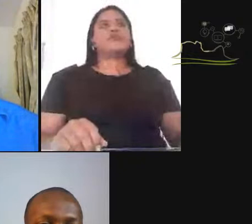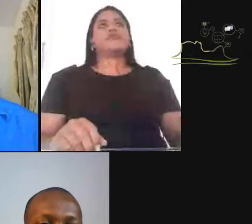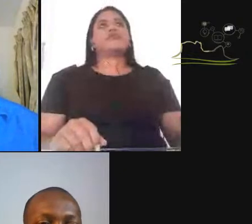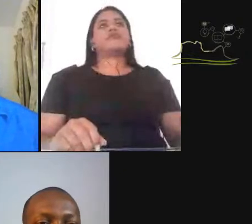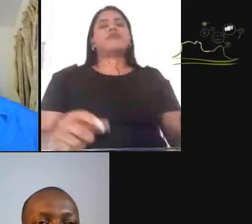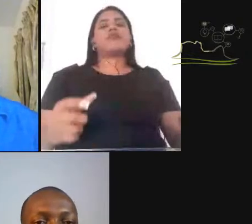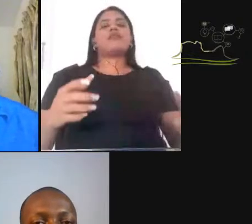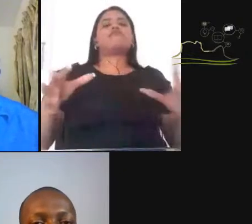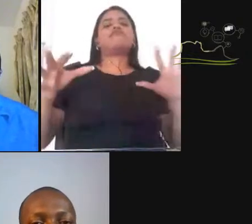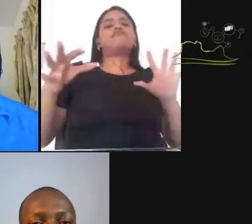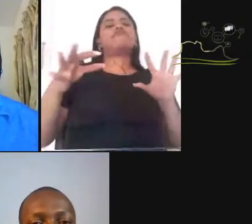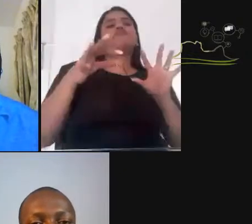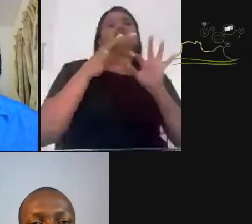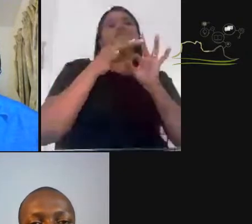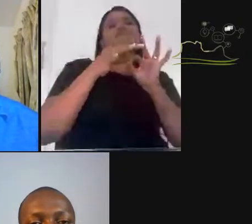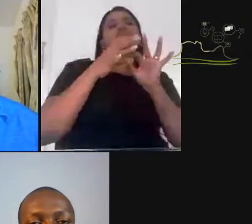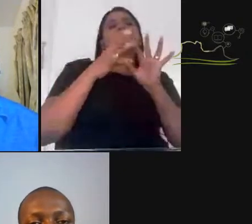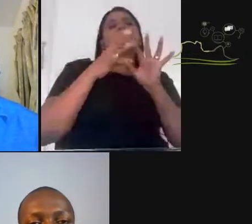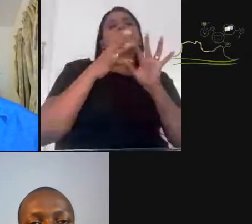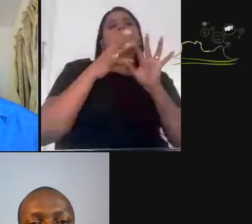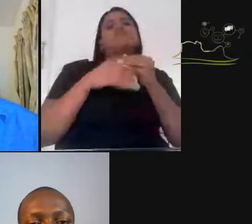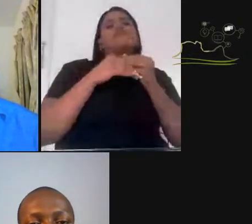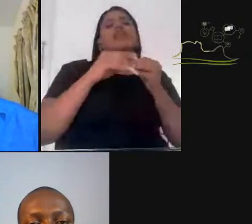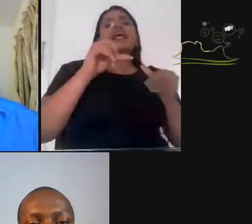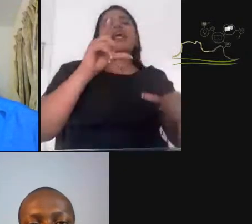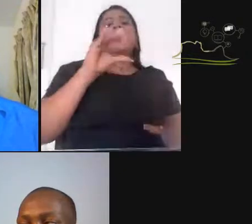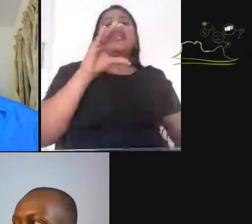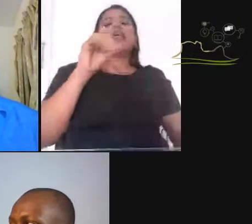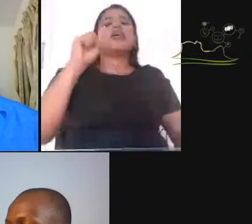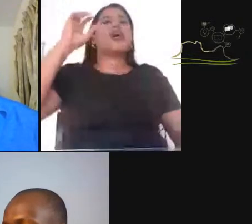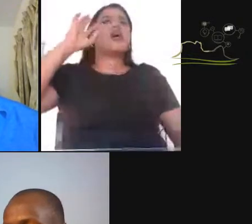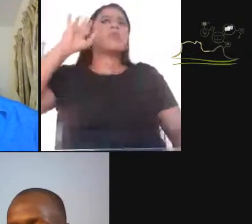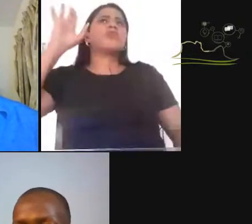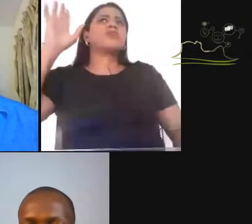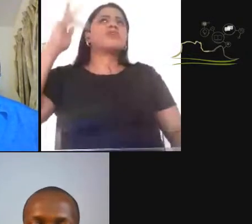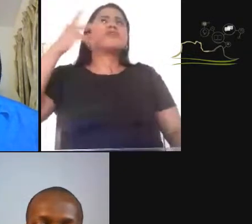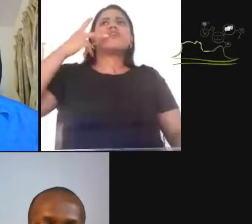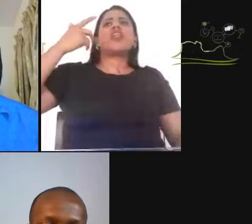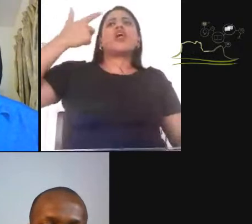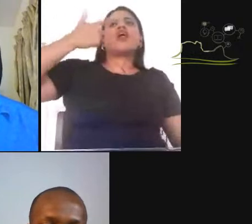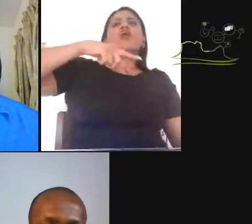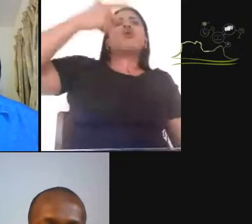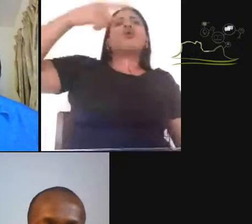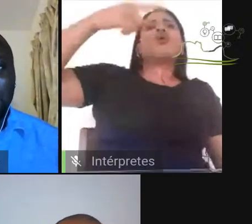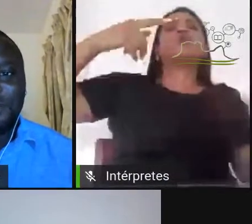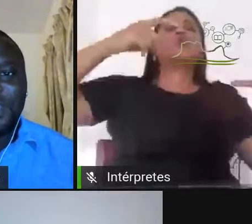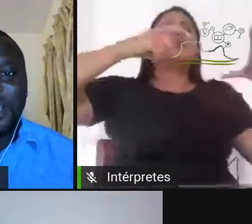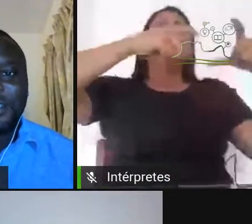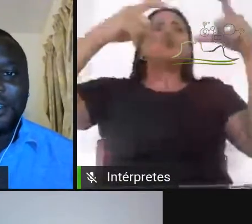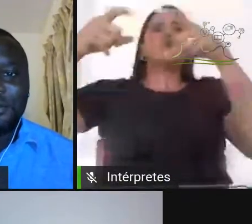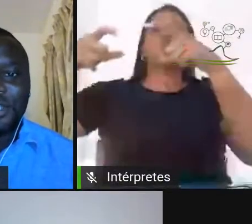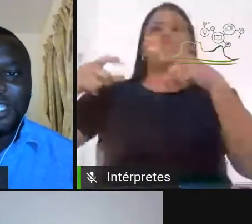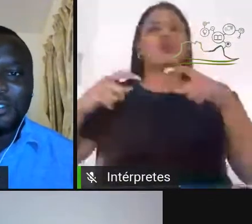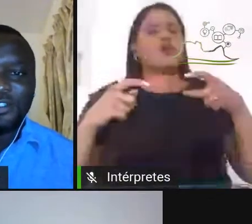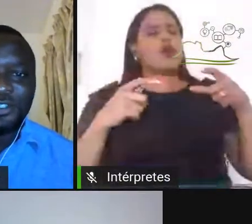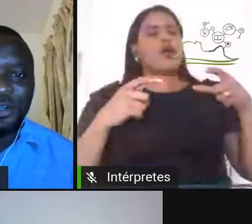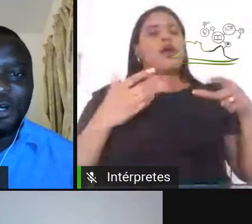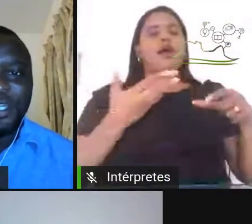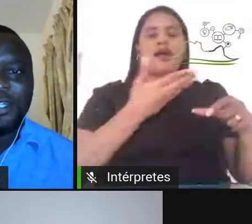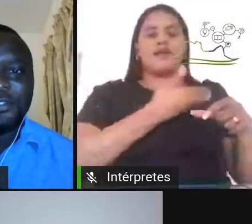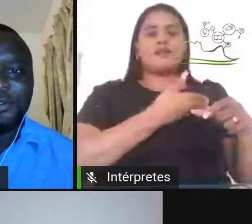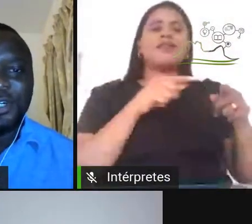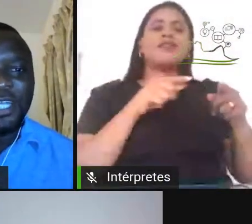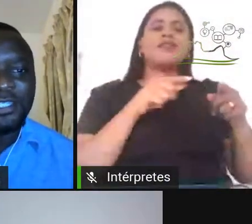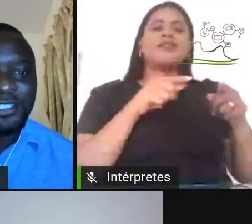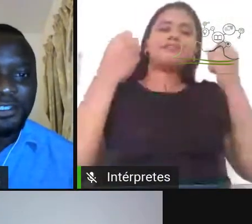de repensar um imaginário, repensar outros lugares. E os meus